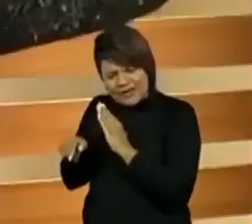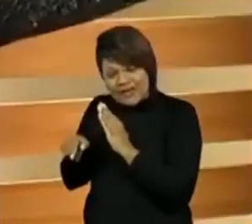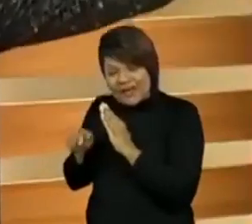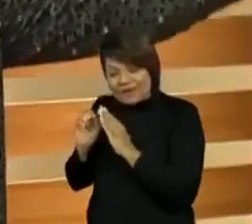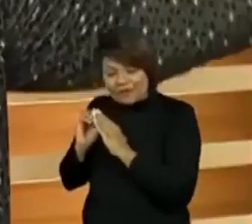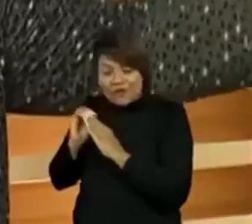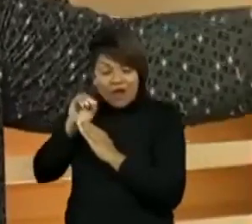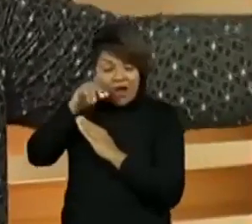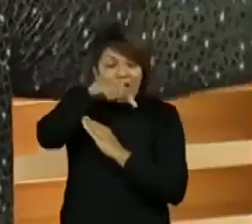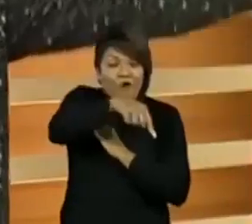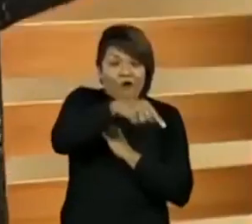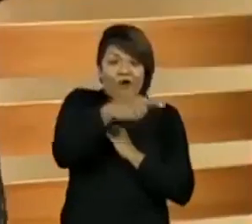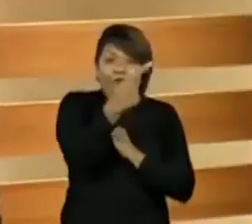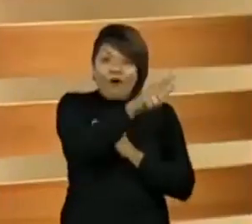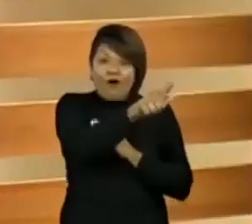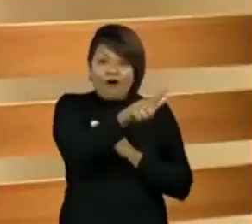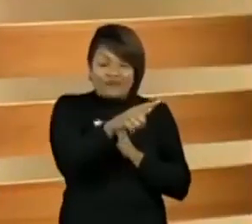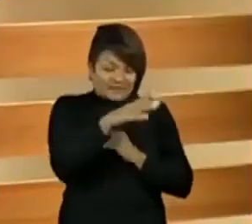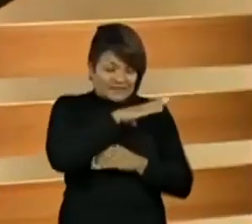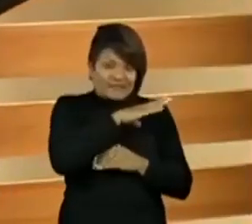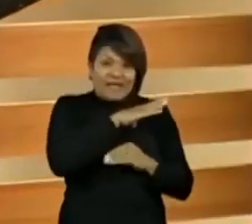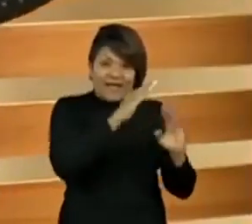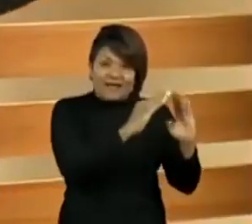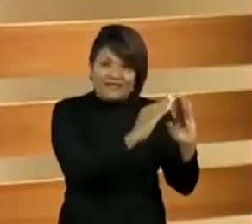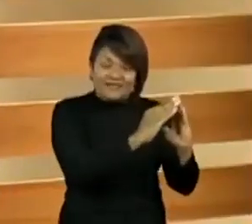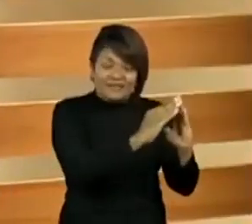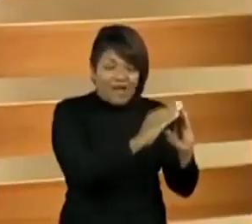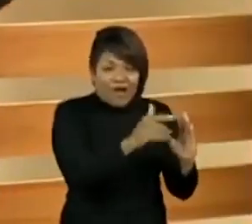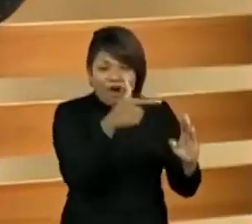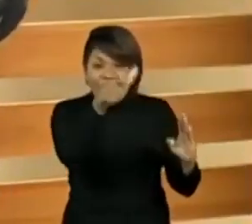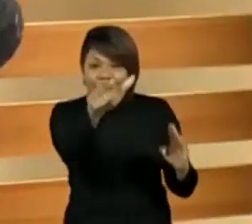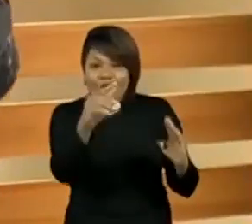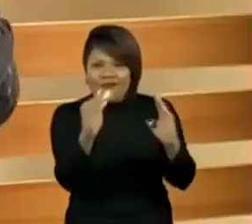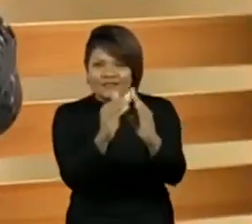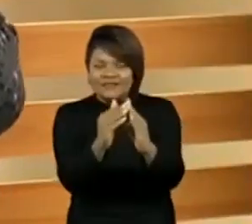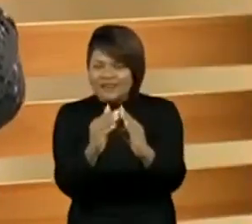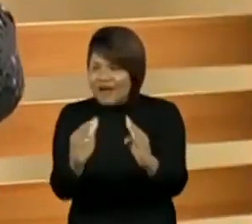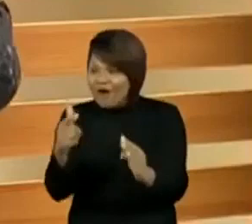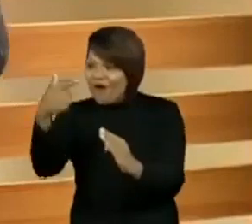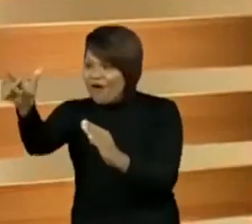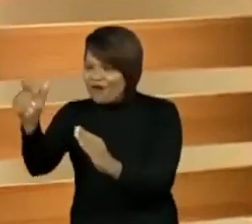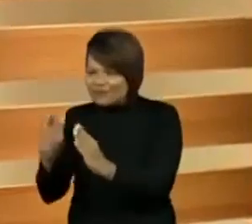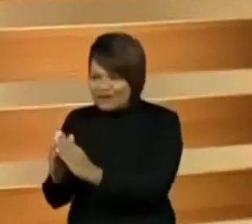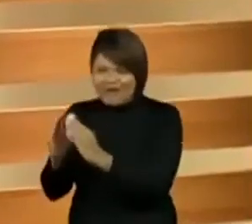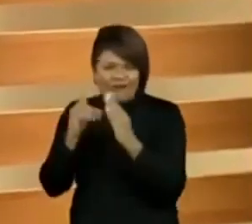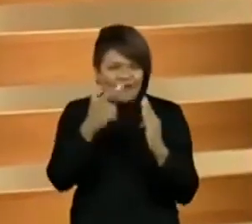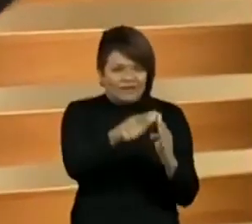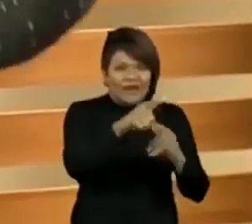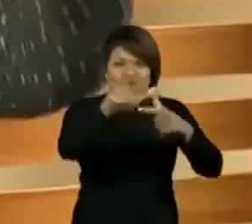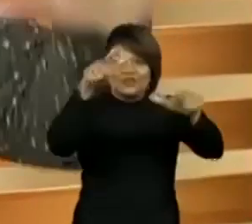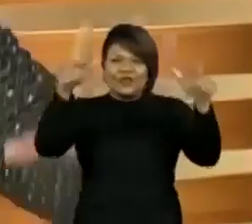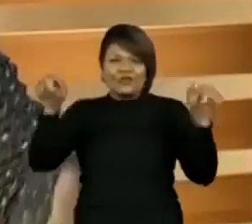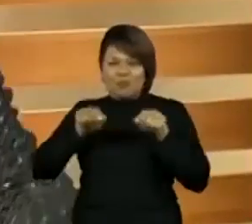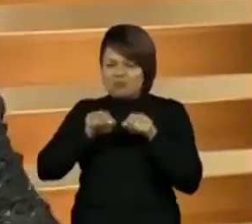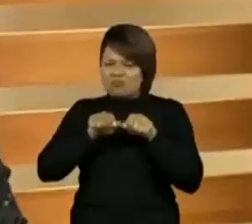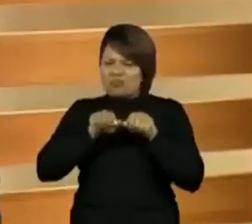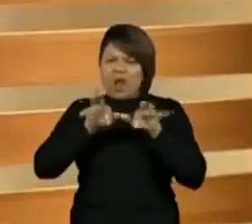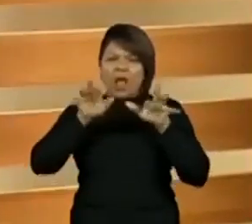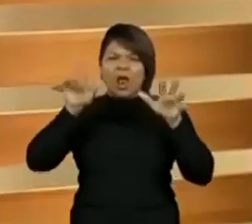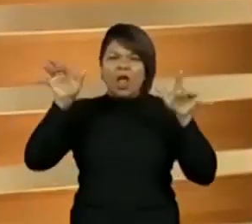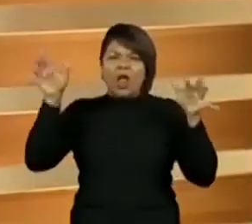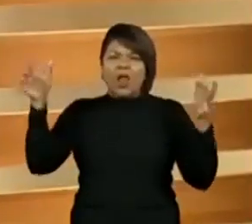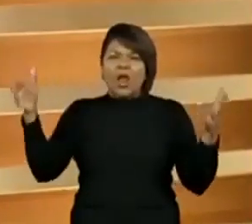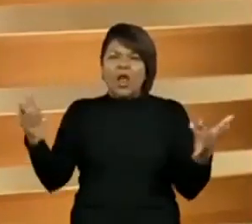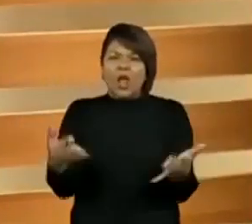pequena vila vizinha, foram para outra, depois para uma cidade. Depois se espalharam pelo continente